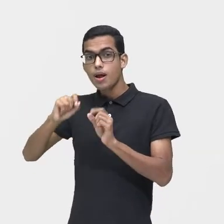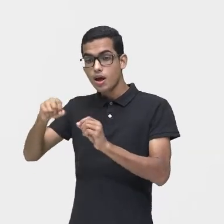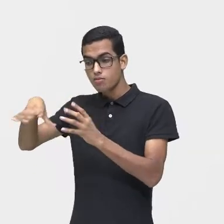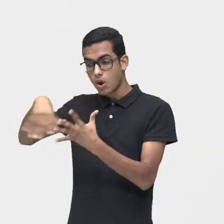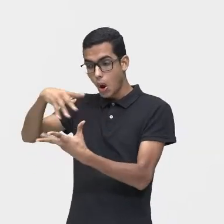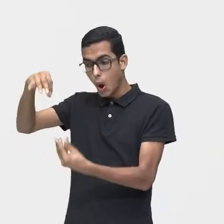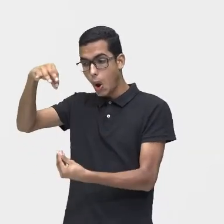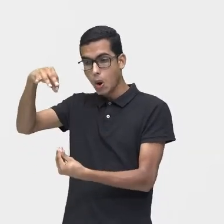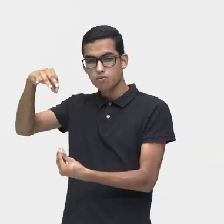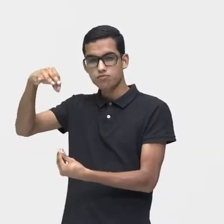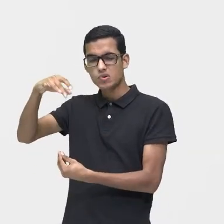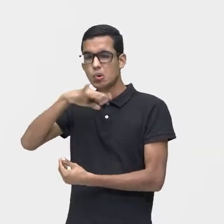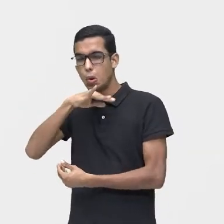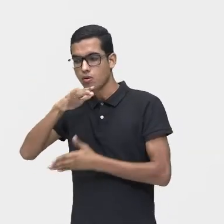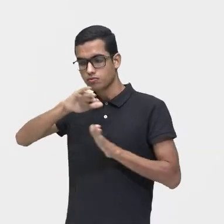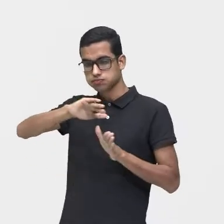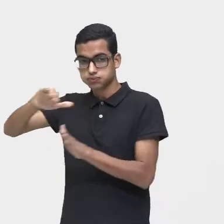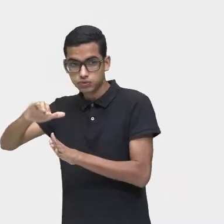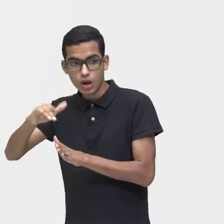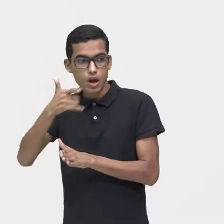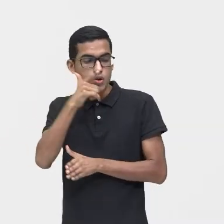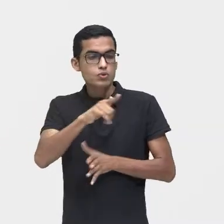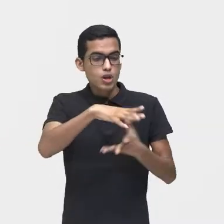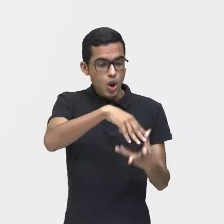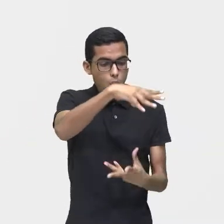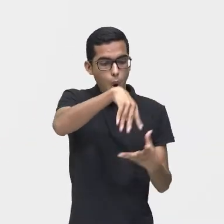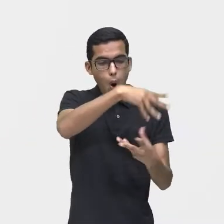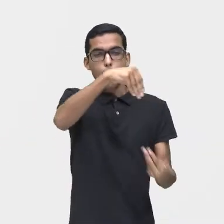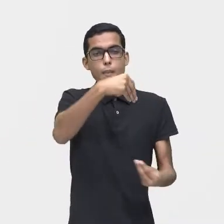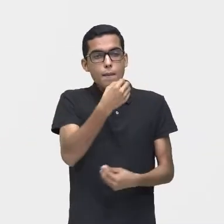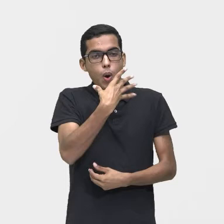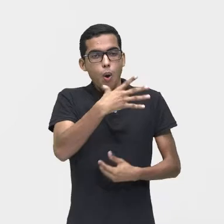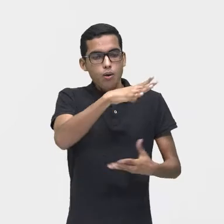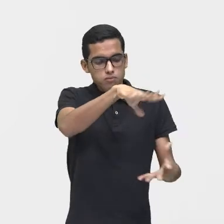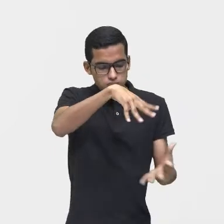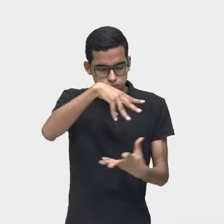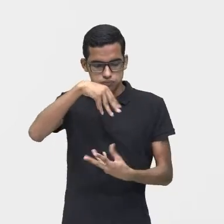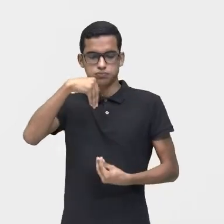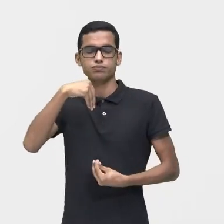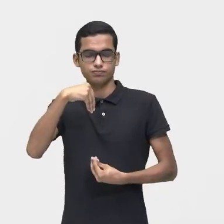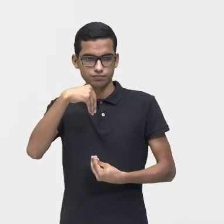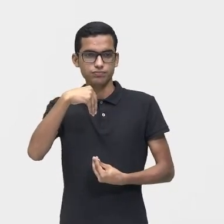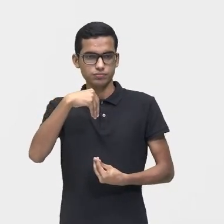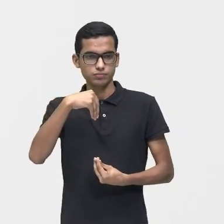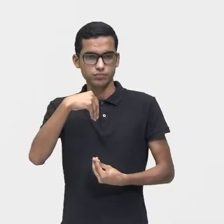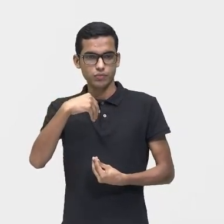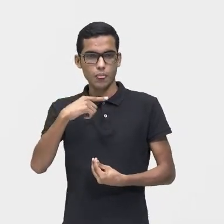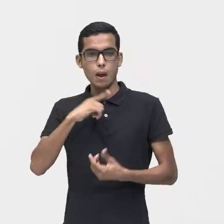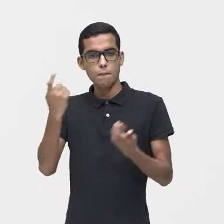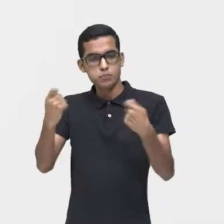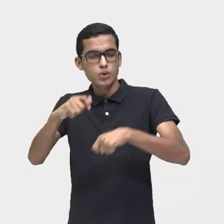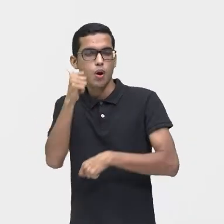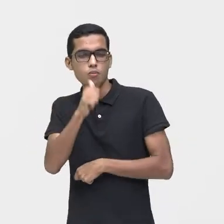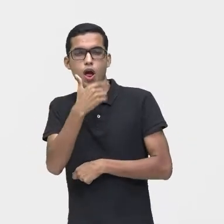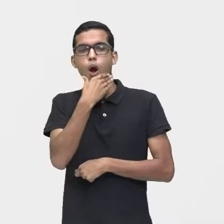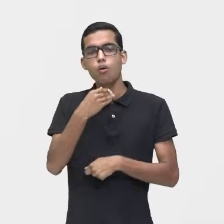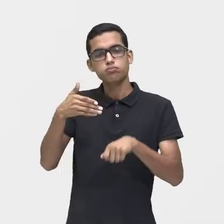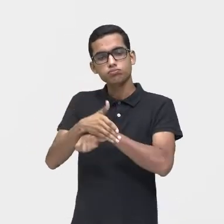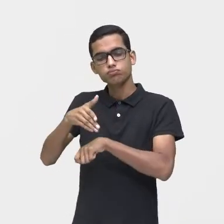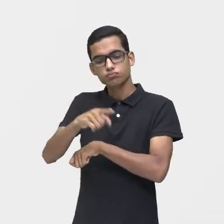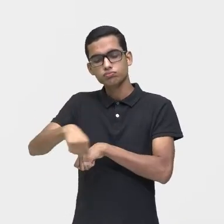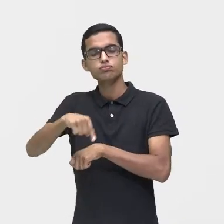bons. Apesar de ser uma dança espiritual, é permitida a participação de homens e mulheres. O